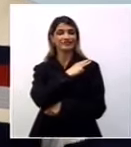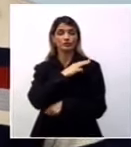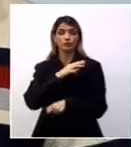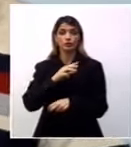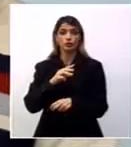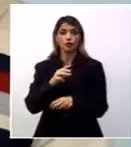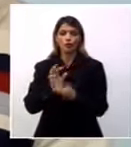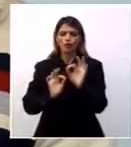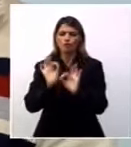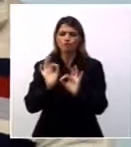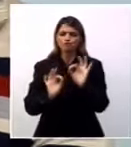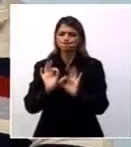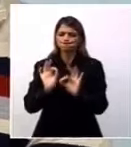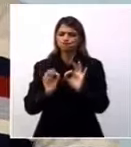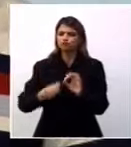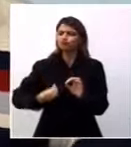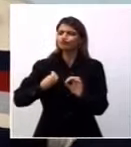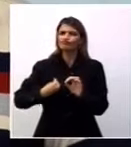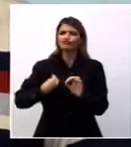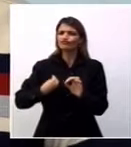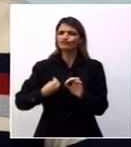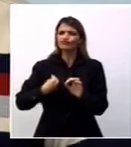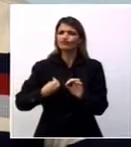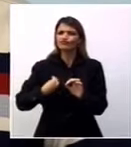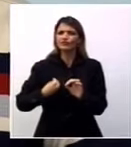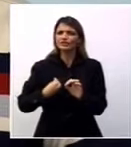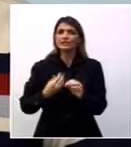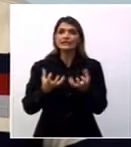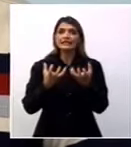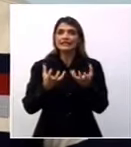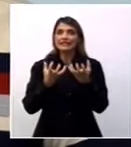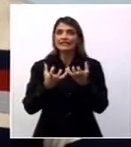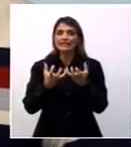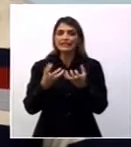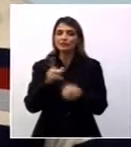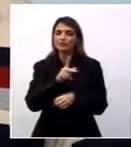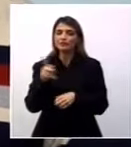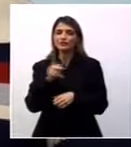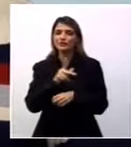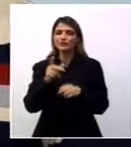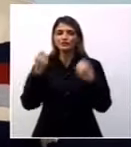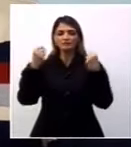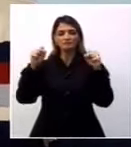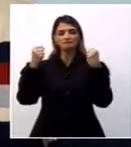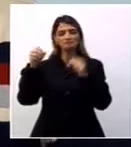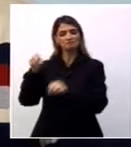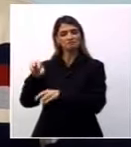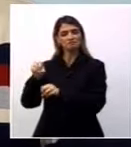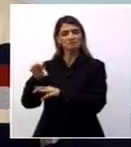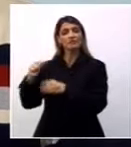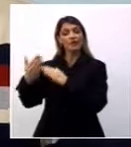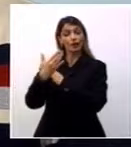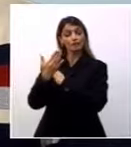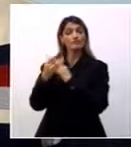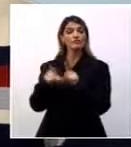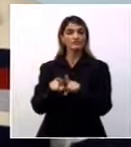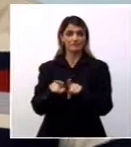projeto de vida dele é ser professor de educação física. E por isso ele está aqui para nos ajudar também,